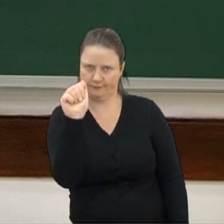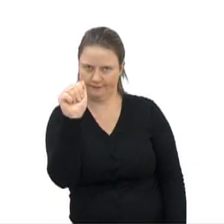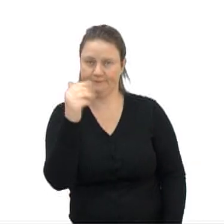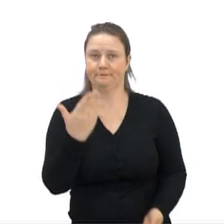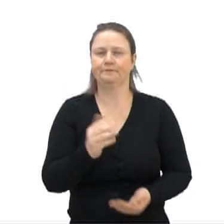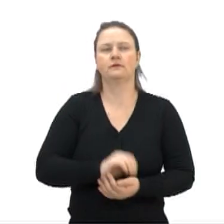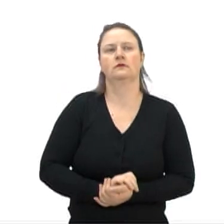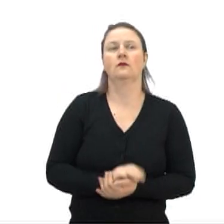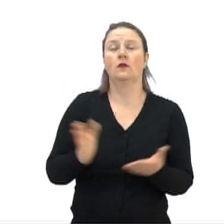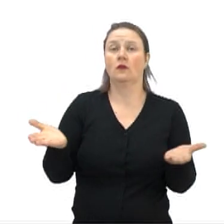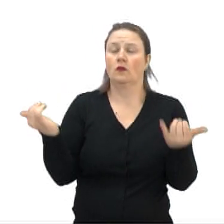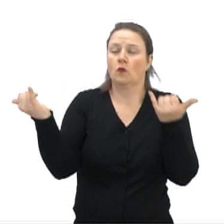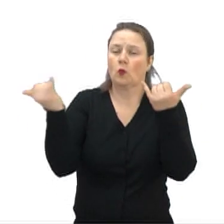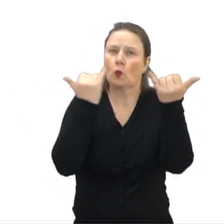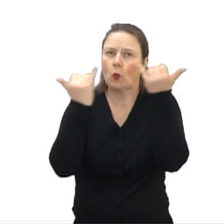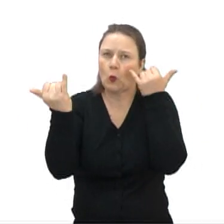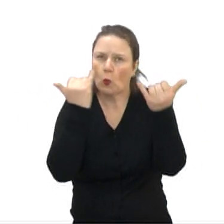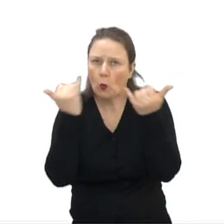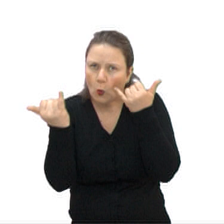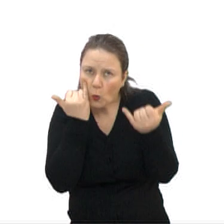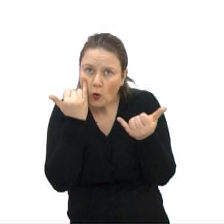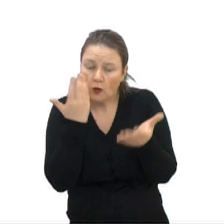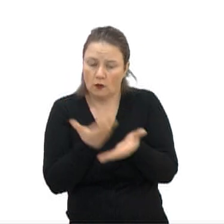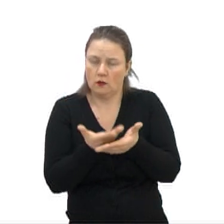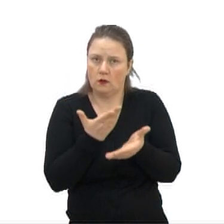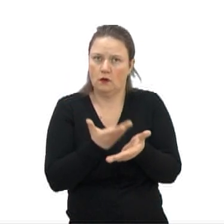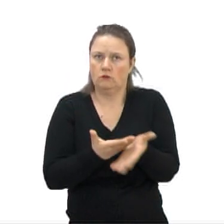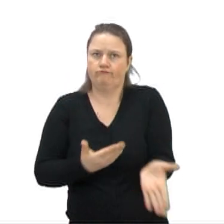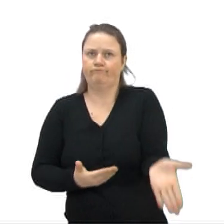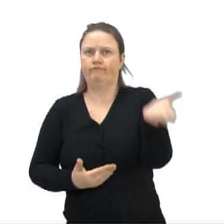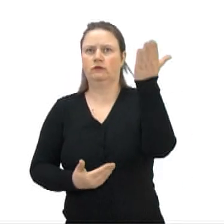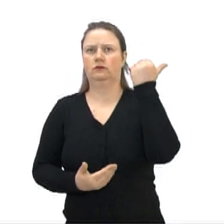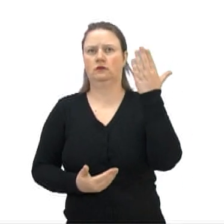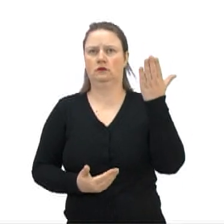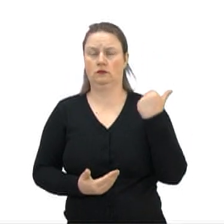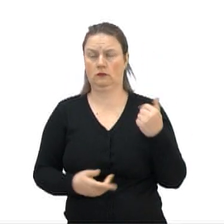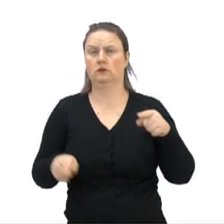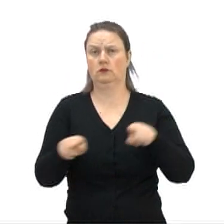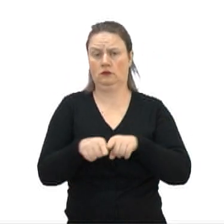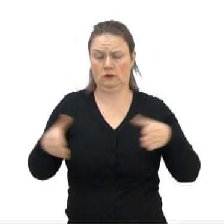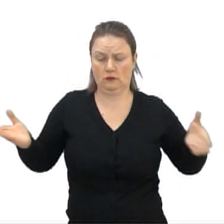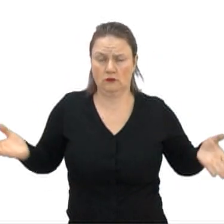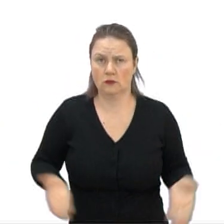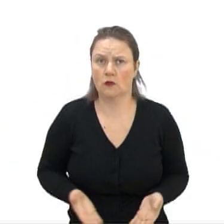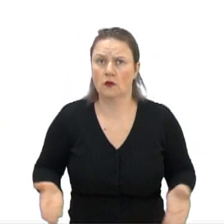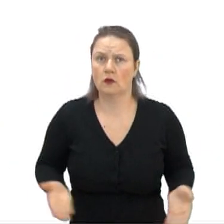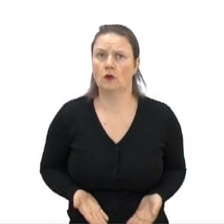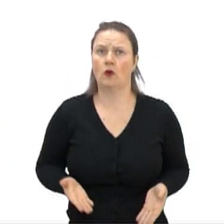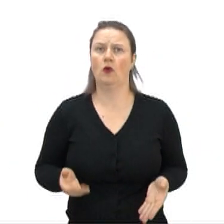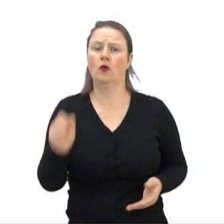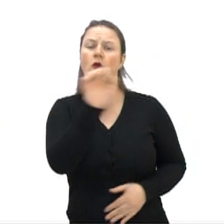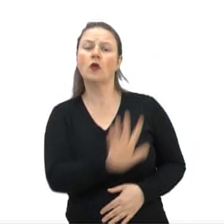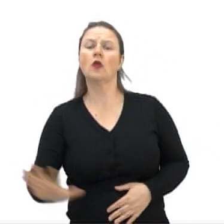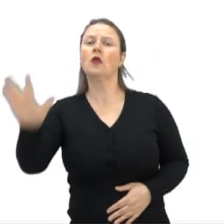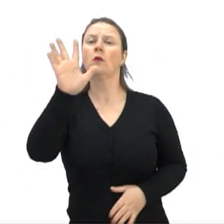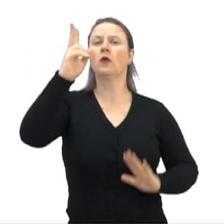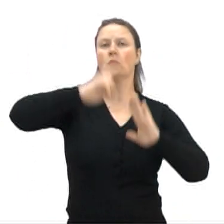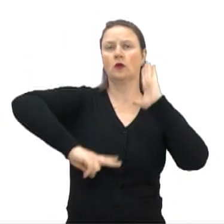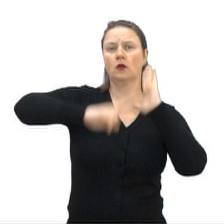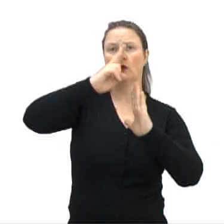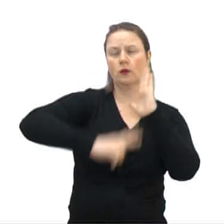dados apresentados na aula anterior, então na aula anterior e nesta, a pesquisa Retratos da Leitura no Brasil é de